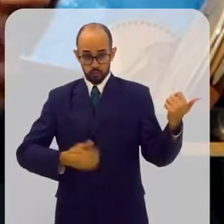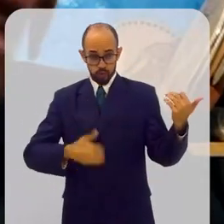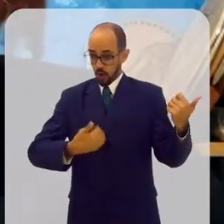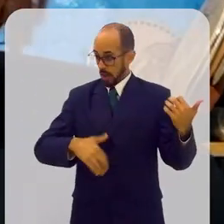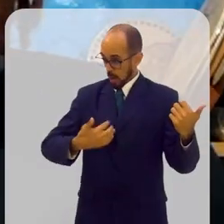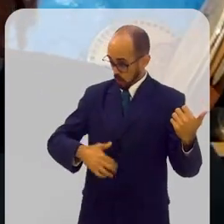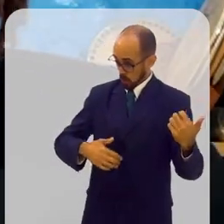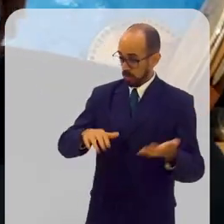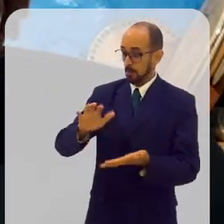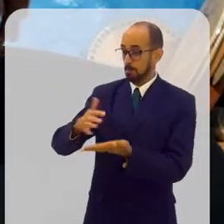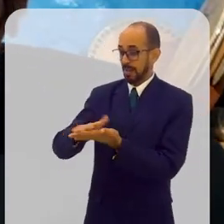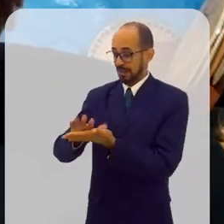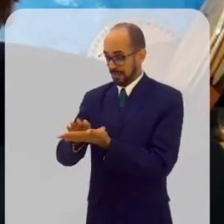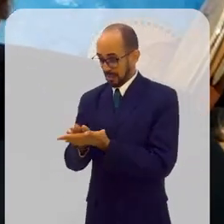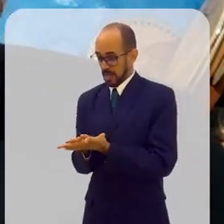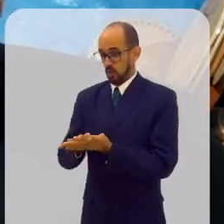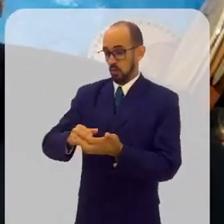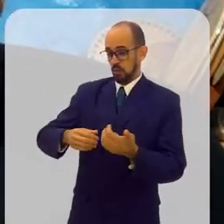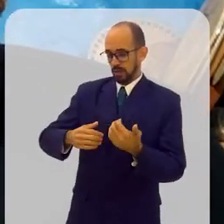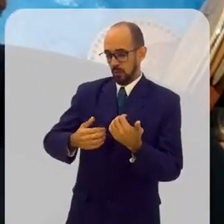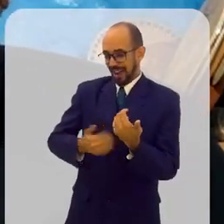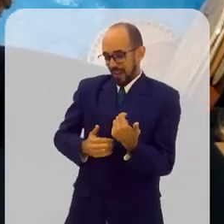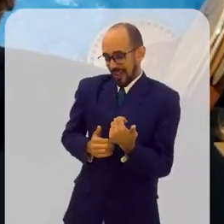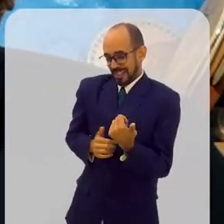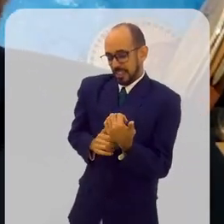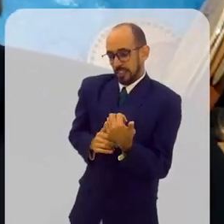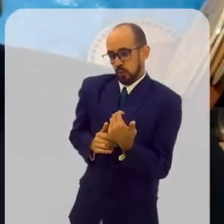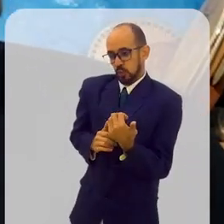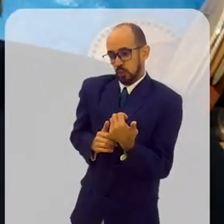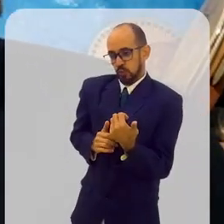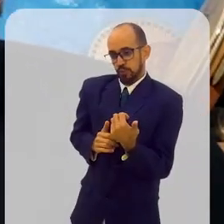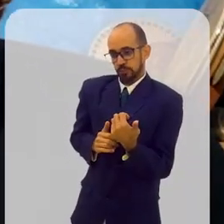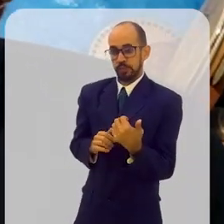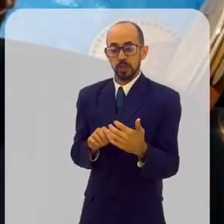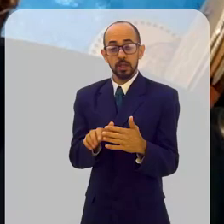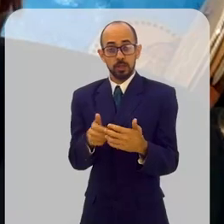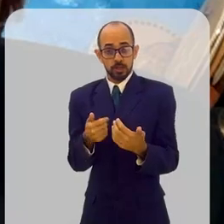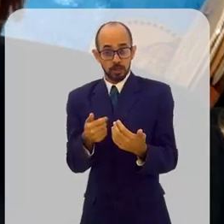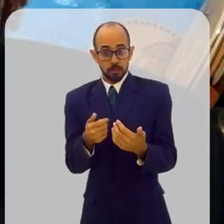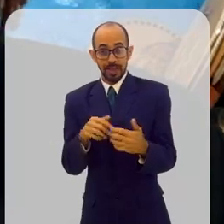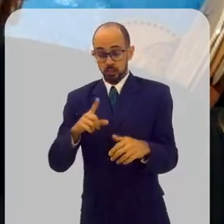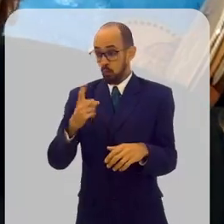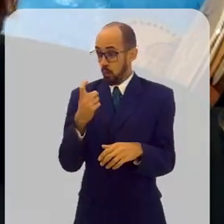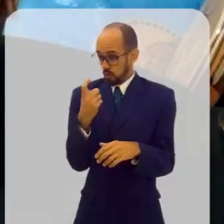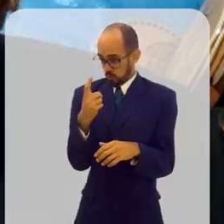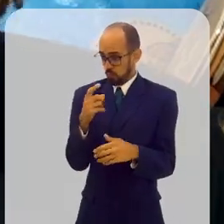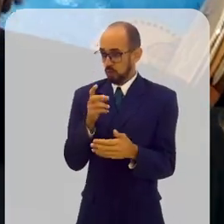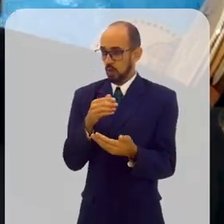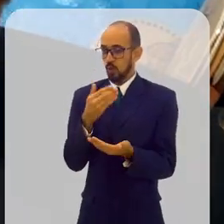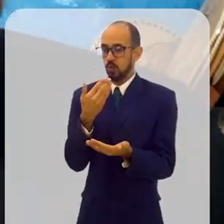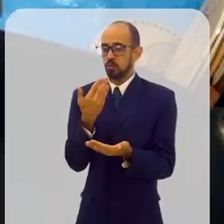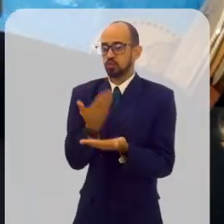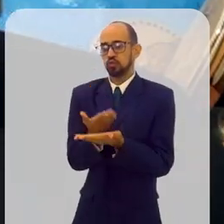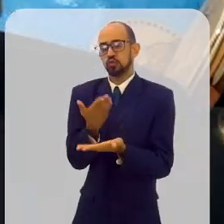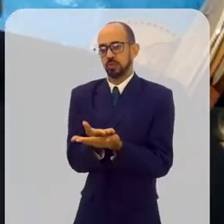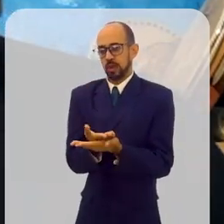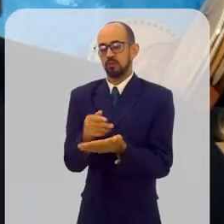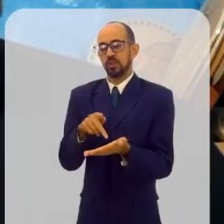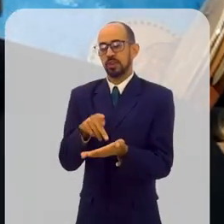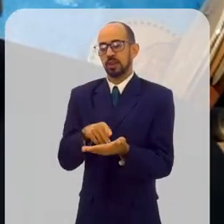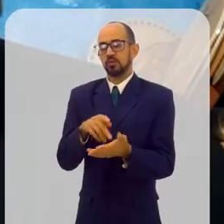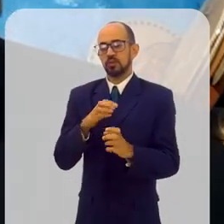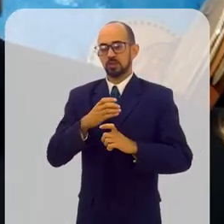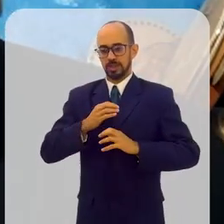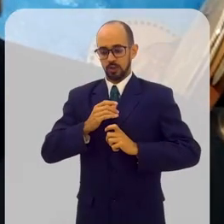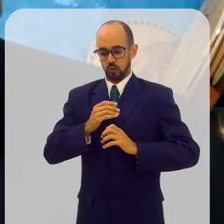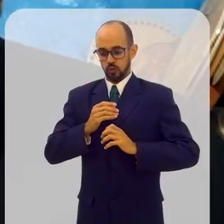Olha, eu tenho violão, eu tenho pandeiro, eu tenho cavaquinho. Eu sou, na realidade, o único instrumento que eu comecei a estudar de fato